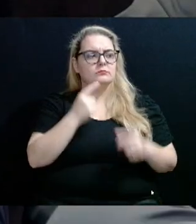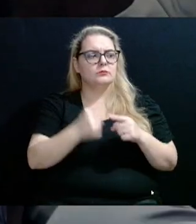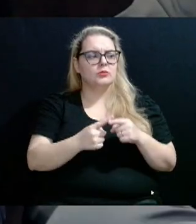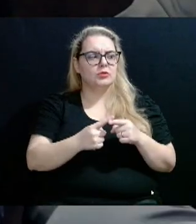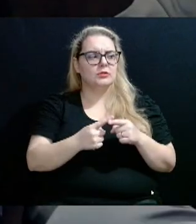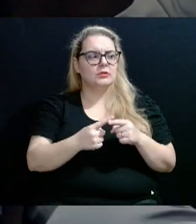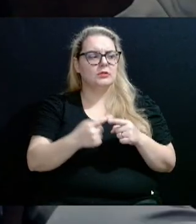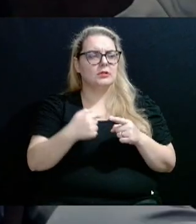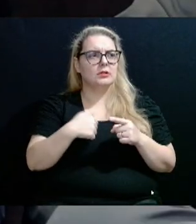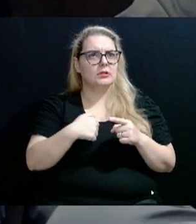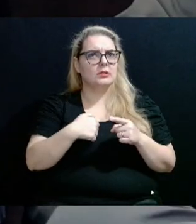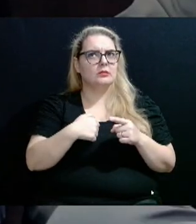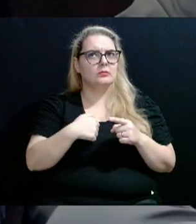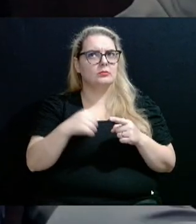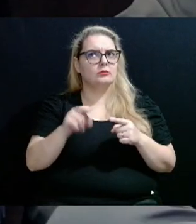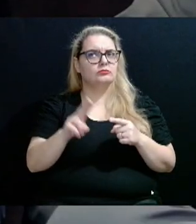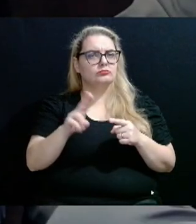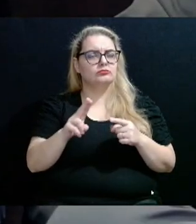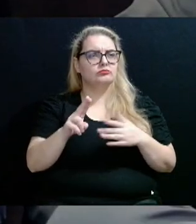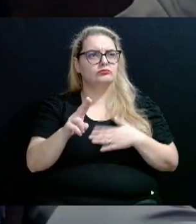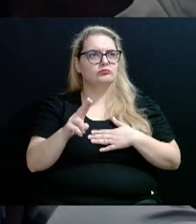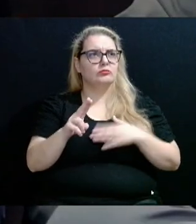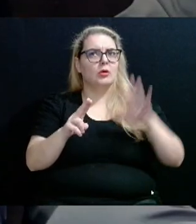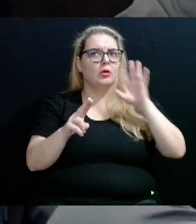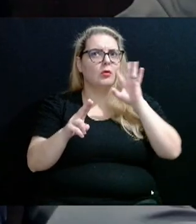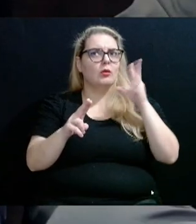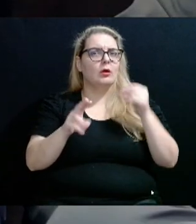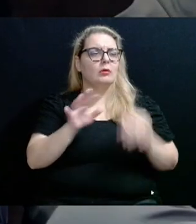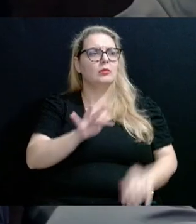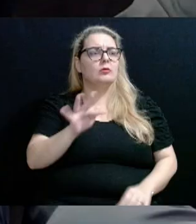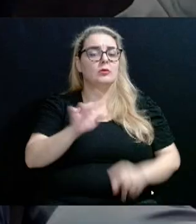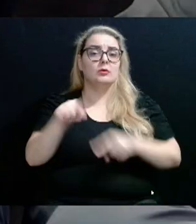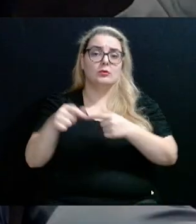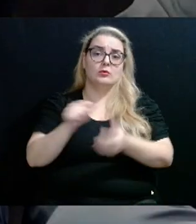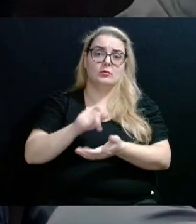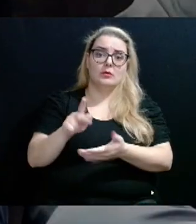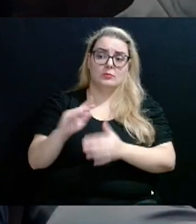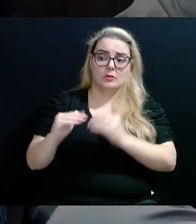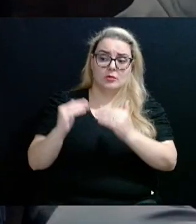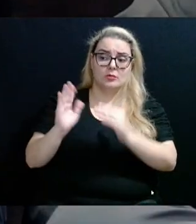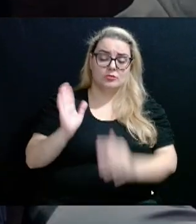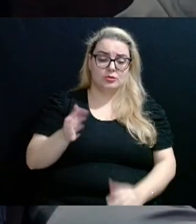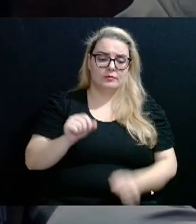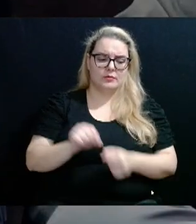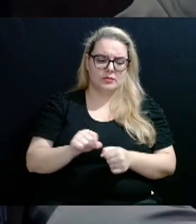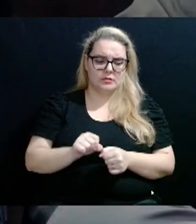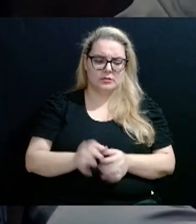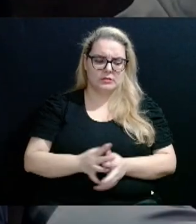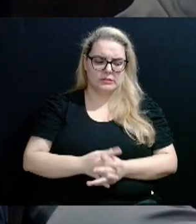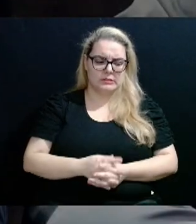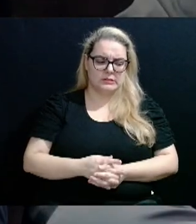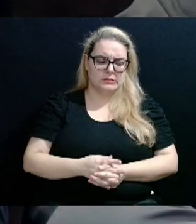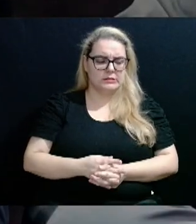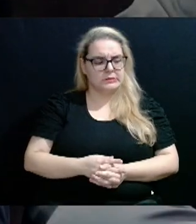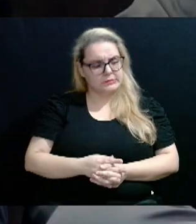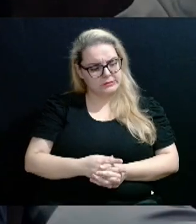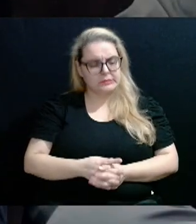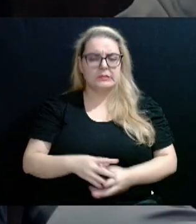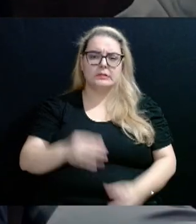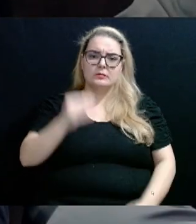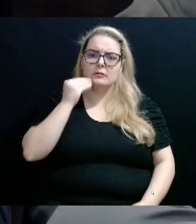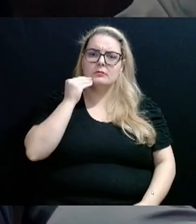outras soluções e aplicativos que eu já desenvolvi para tentar otimizar um pouquinho isso, para tentar ajudar as